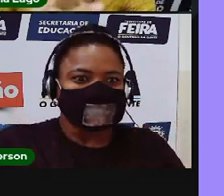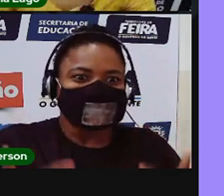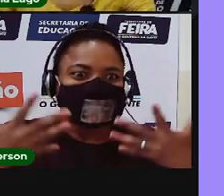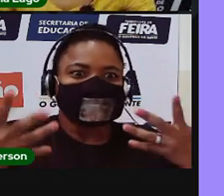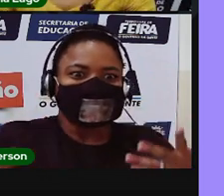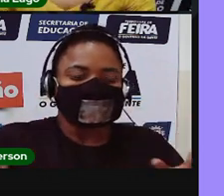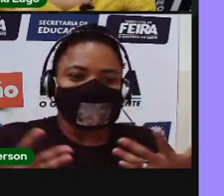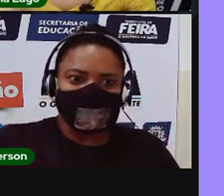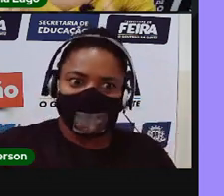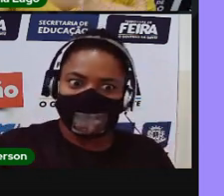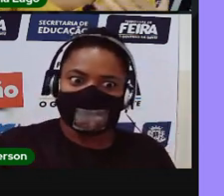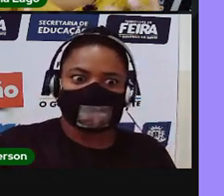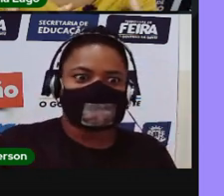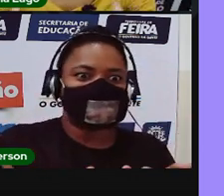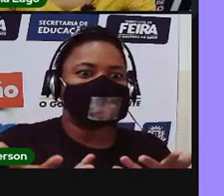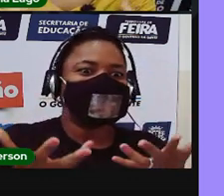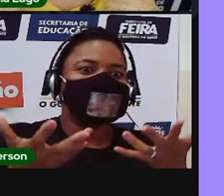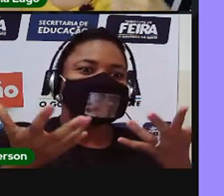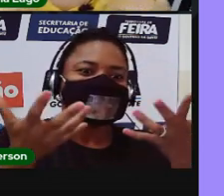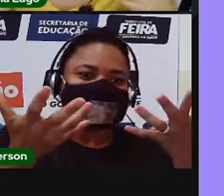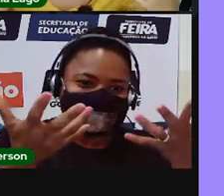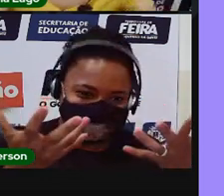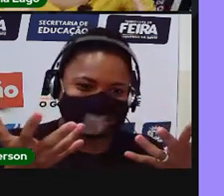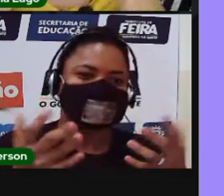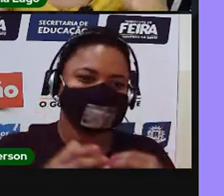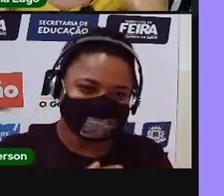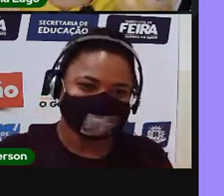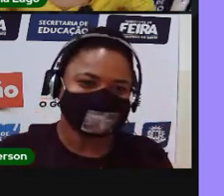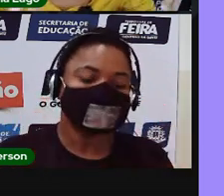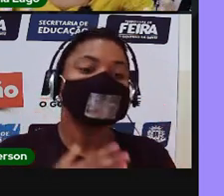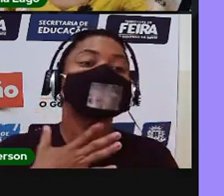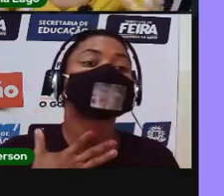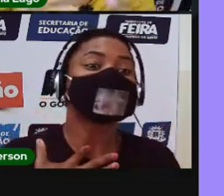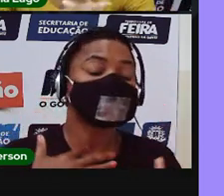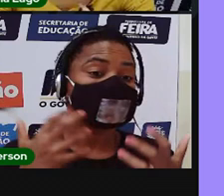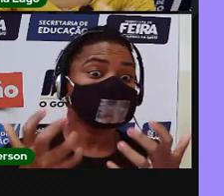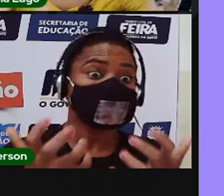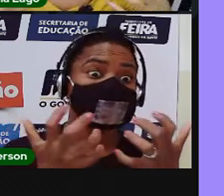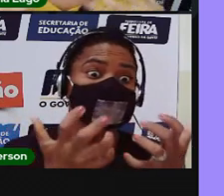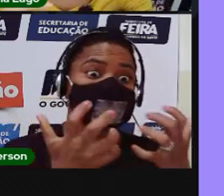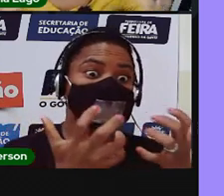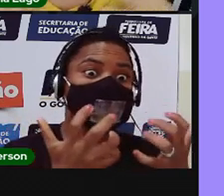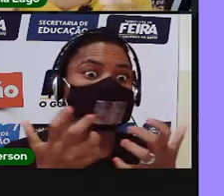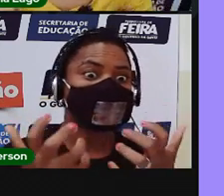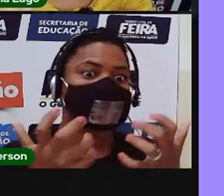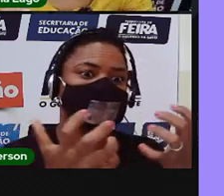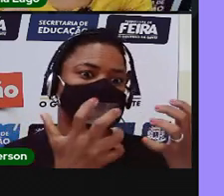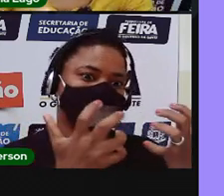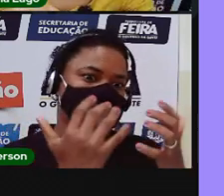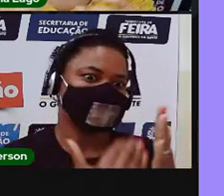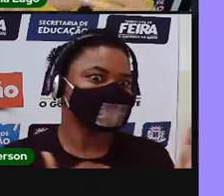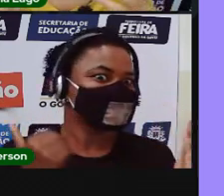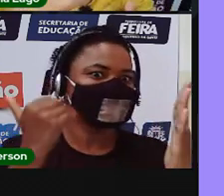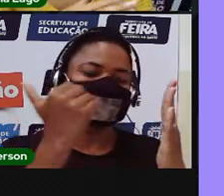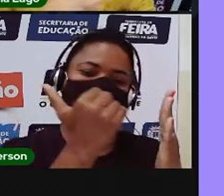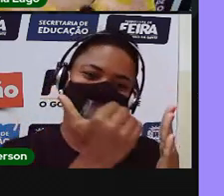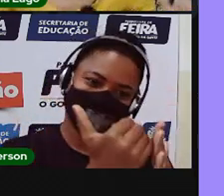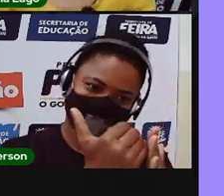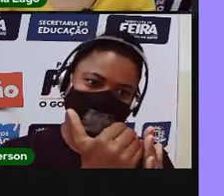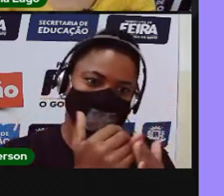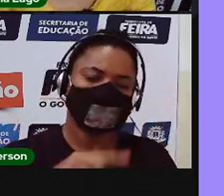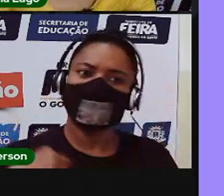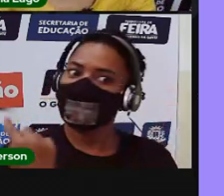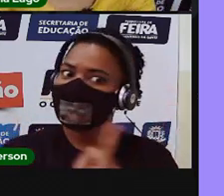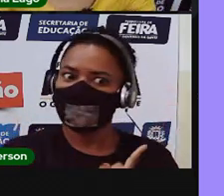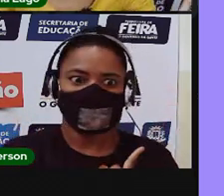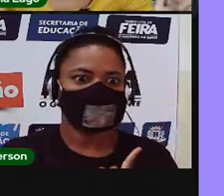esses estímulos fazem a gente ter ainda mais vontade, né? Somos seres humanos que, em tudo